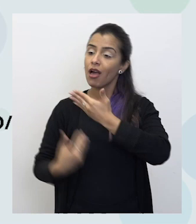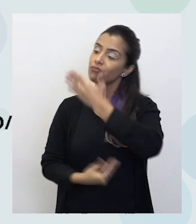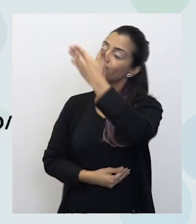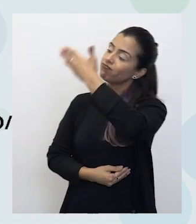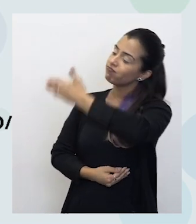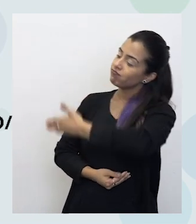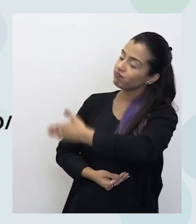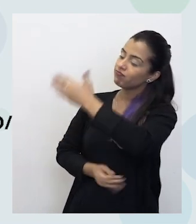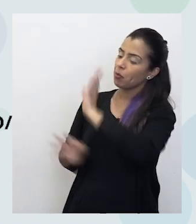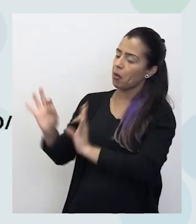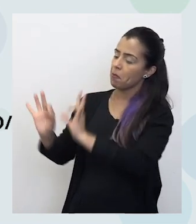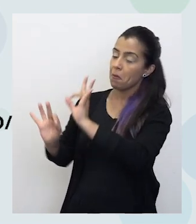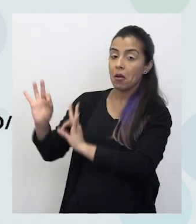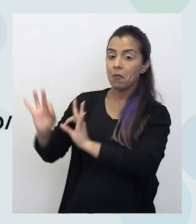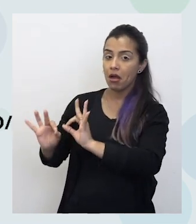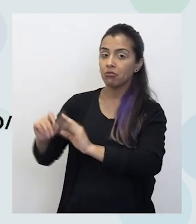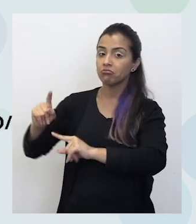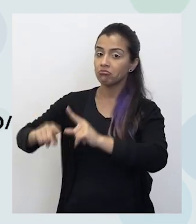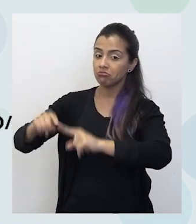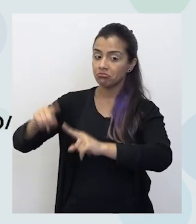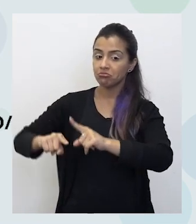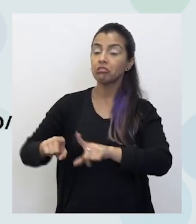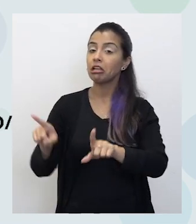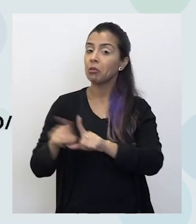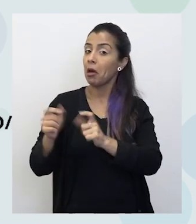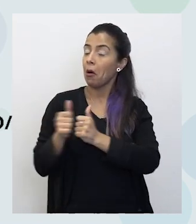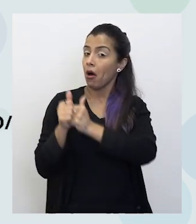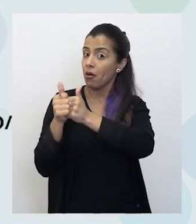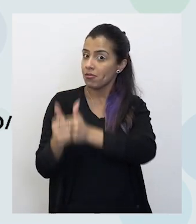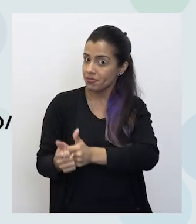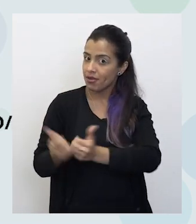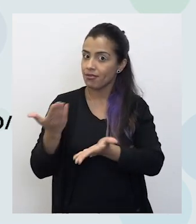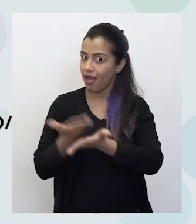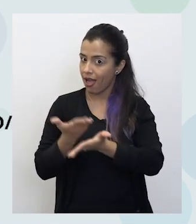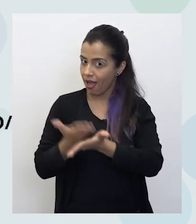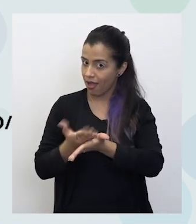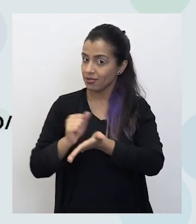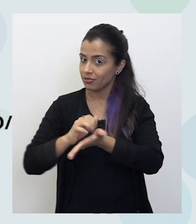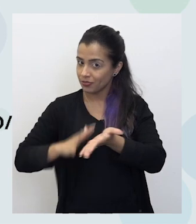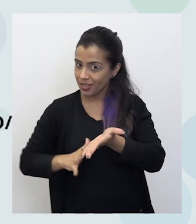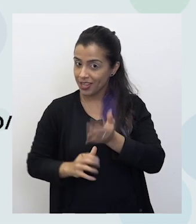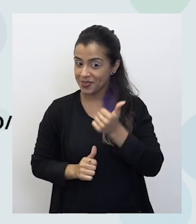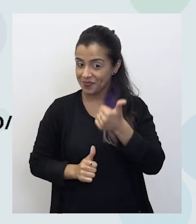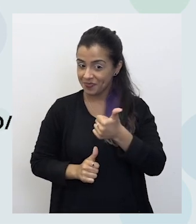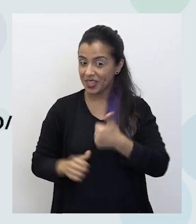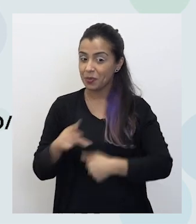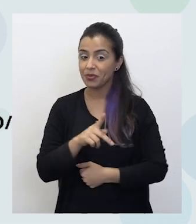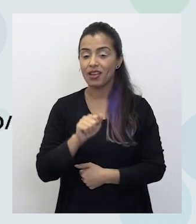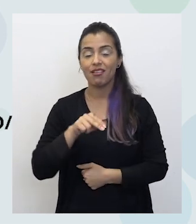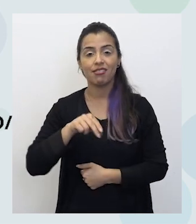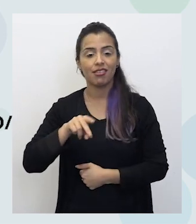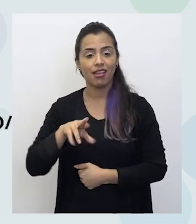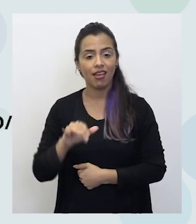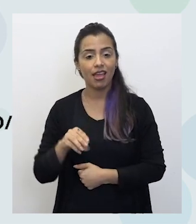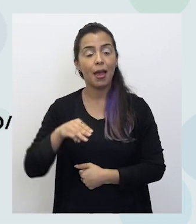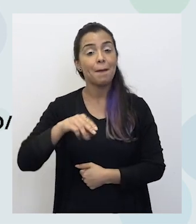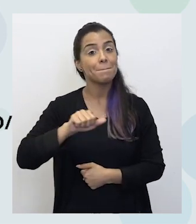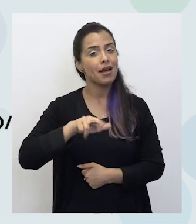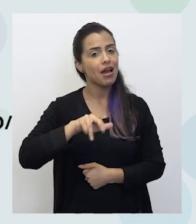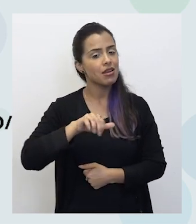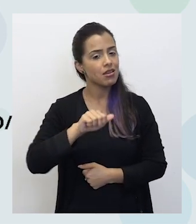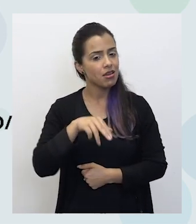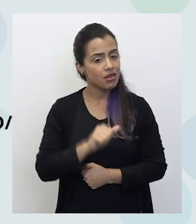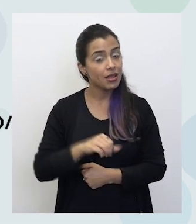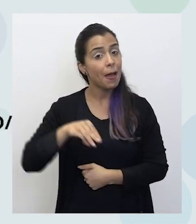pela elaboração do material e o acompanhamento nas nossas atividades. A professora Andréia Cardoso, a professora